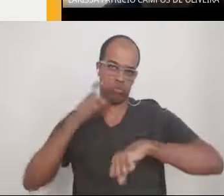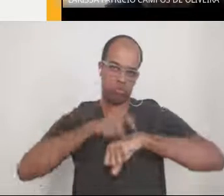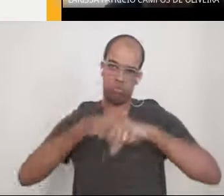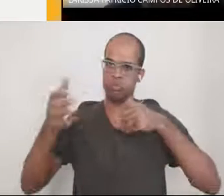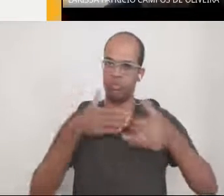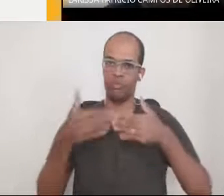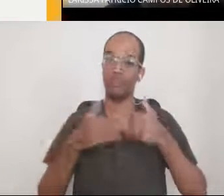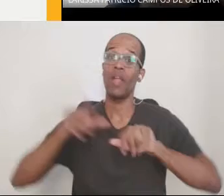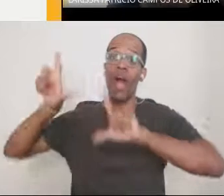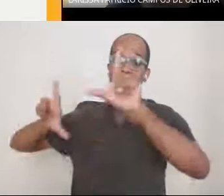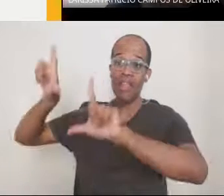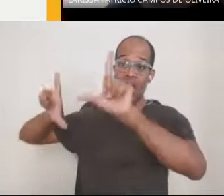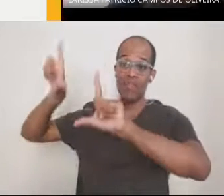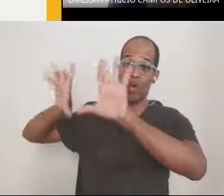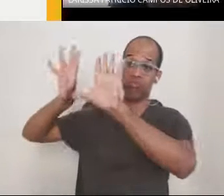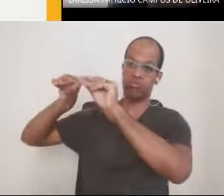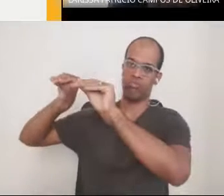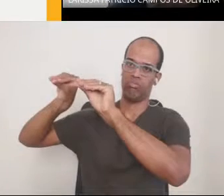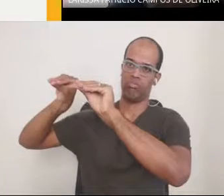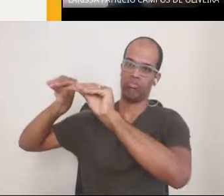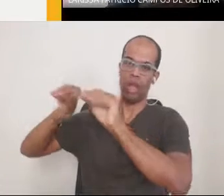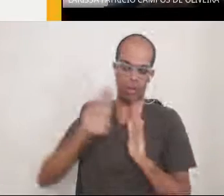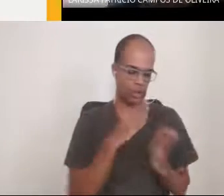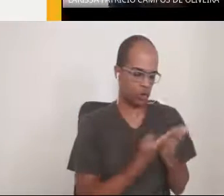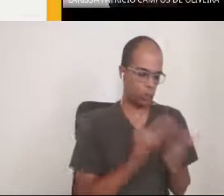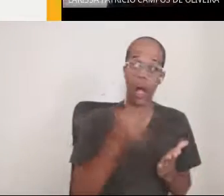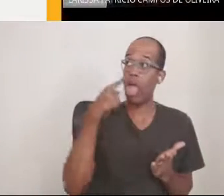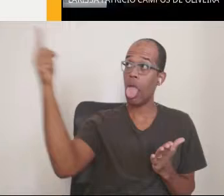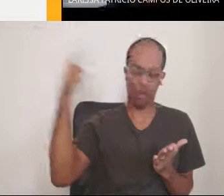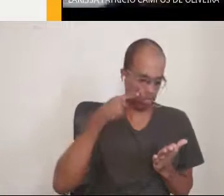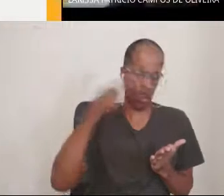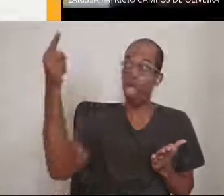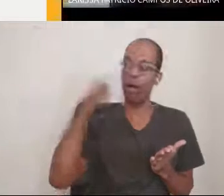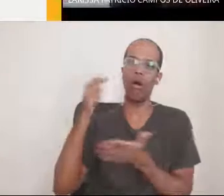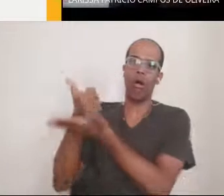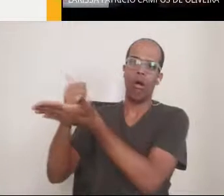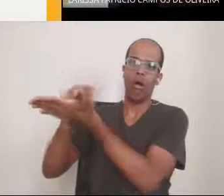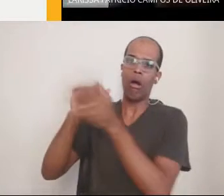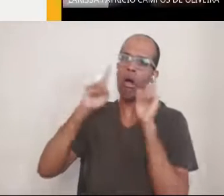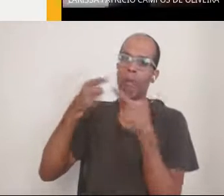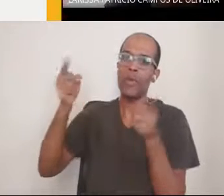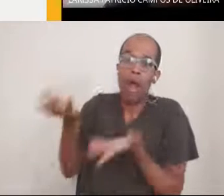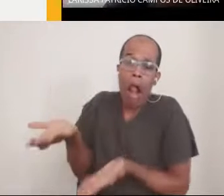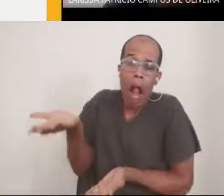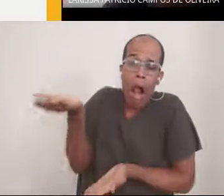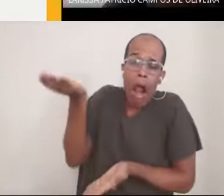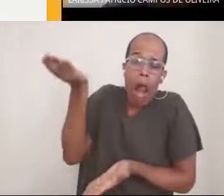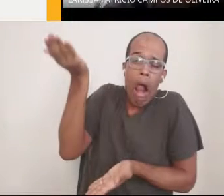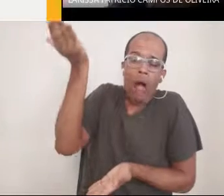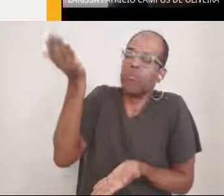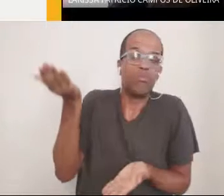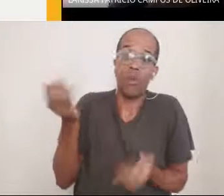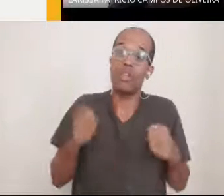deles, a televisão tem que estar desligada, não dá para ter televisão, não dá para ter videogame, não dá para ter música alta, né? Então tem que ser um